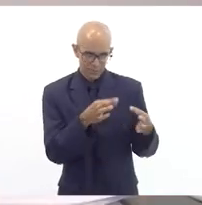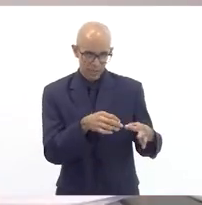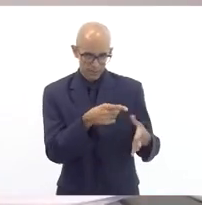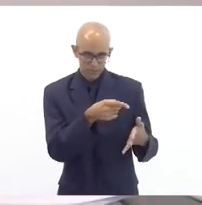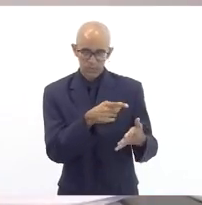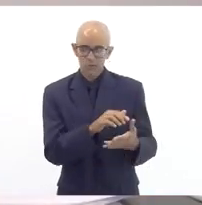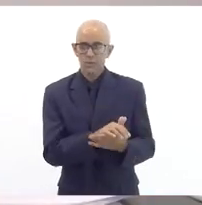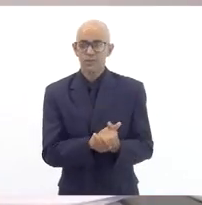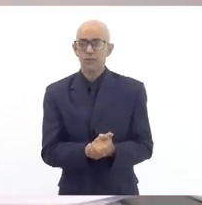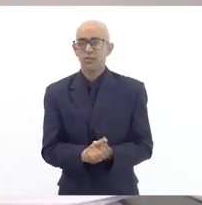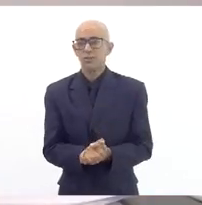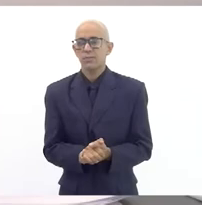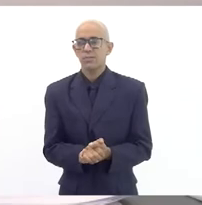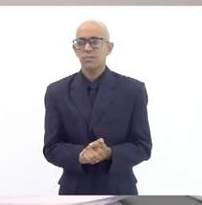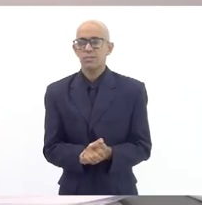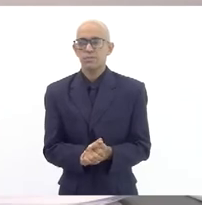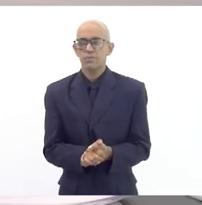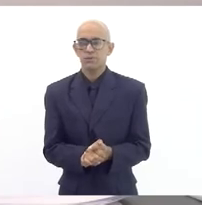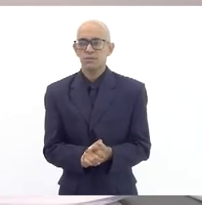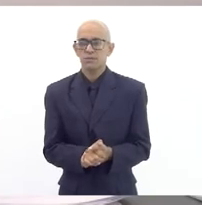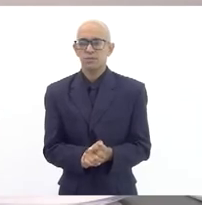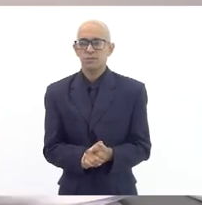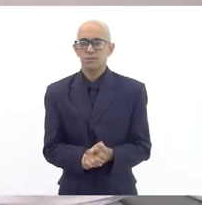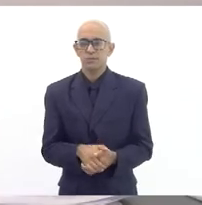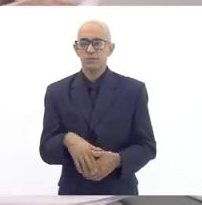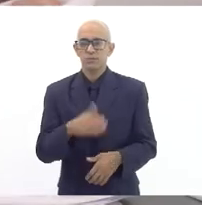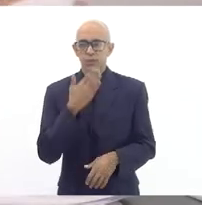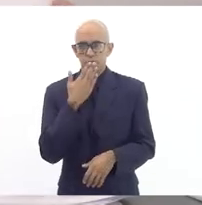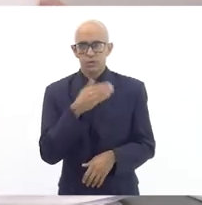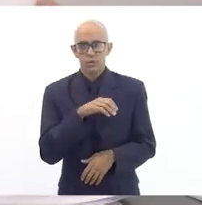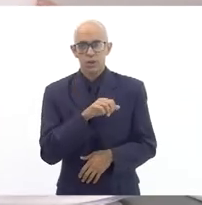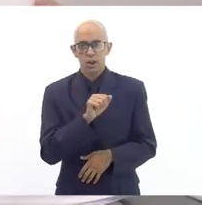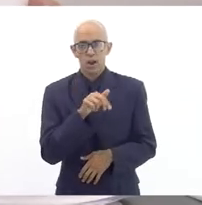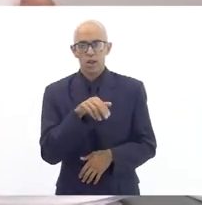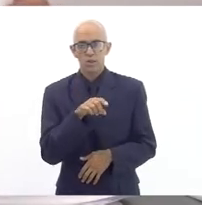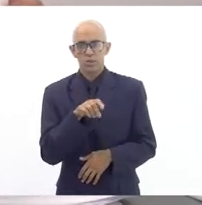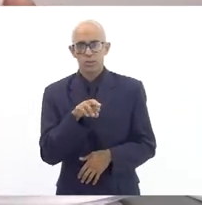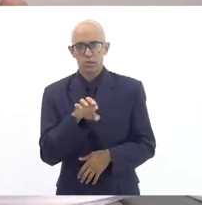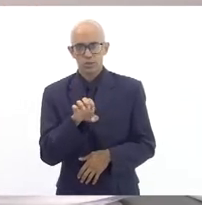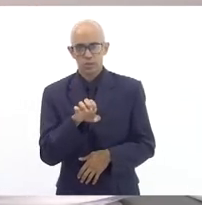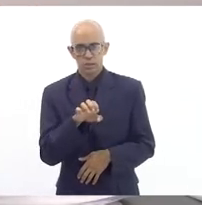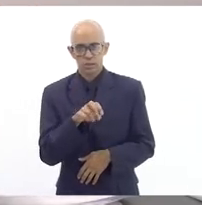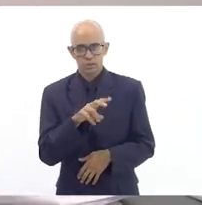estações. Vou chamar aqui o Alexandre, que vai dividir o tempo, né?